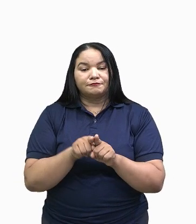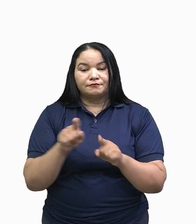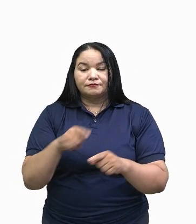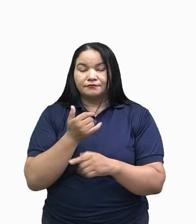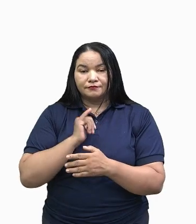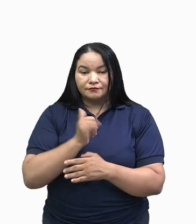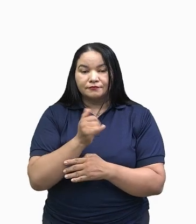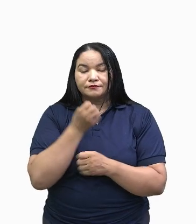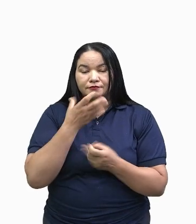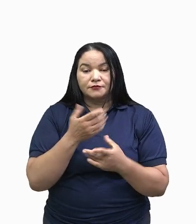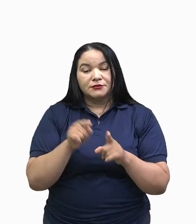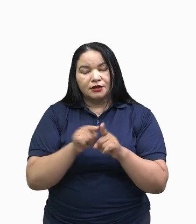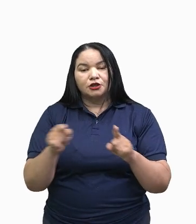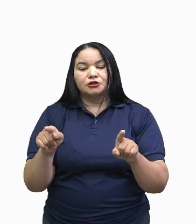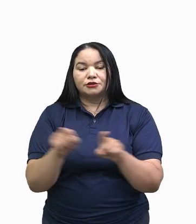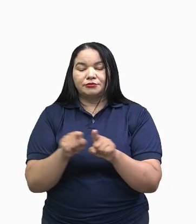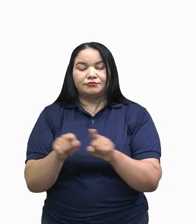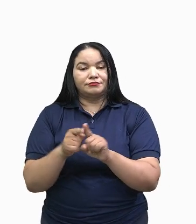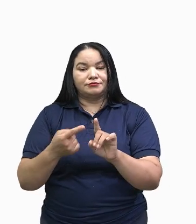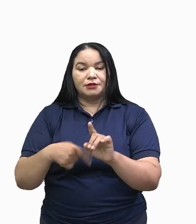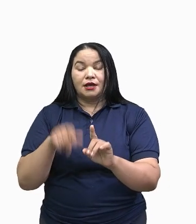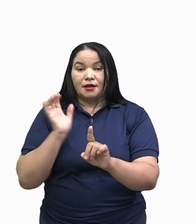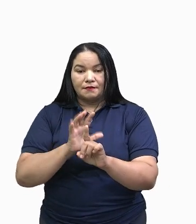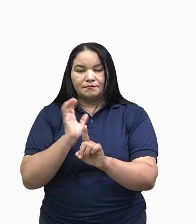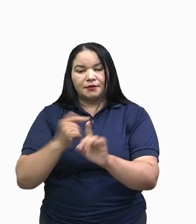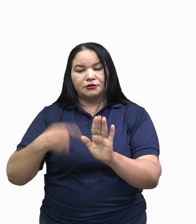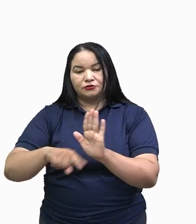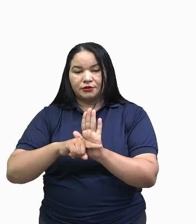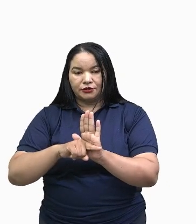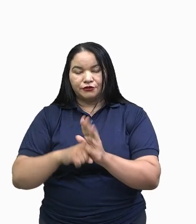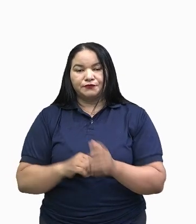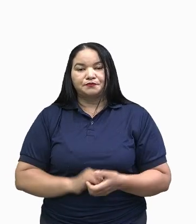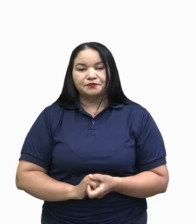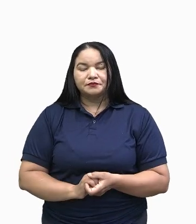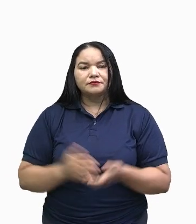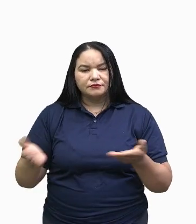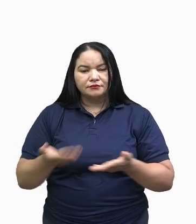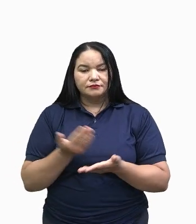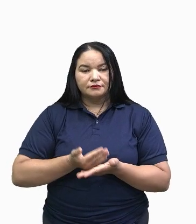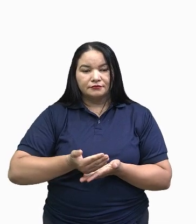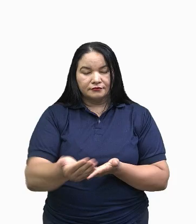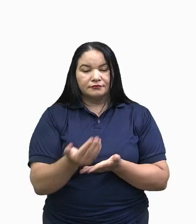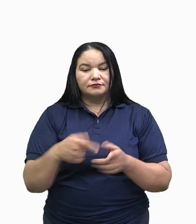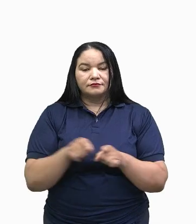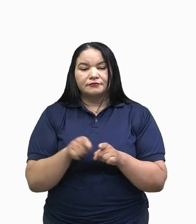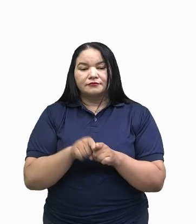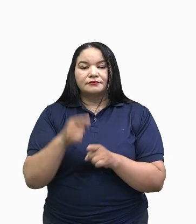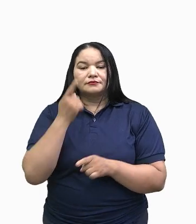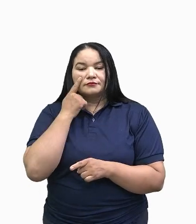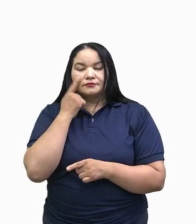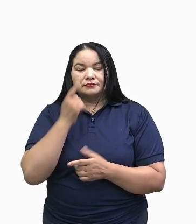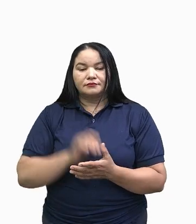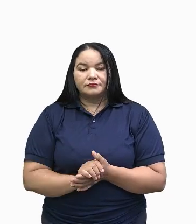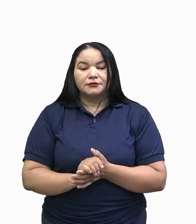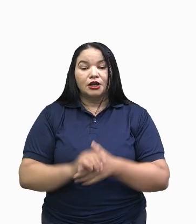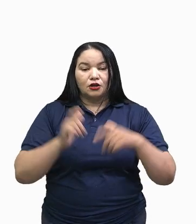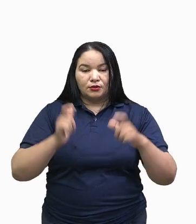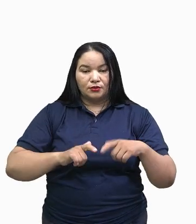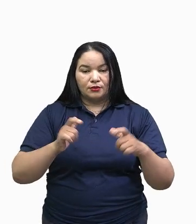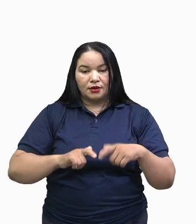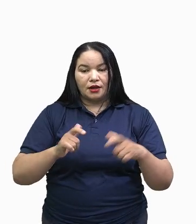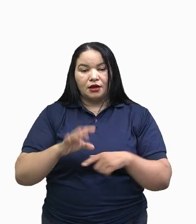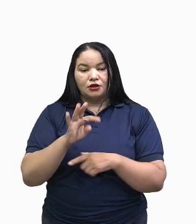mas também muitos impactos negativos. E aí nós temos, continuando, a usina hidrelétrica de Tucuruí,